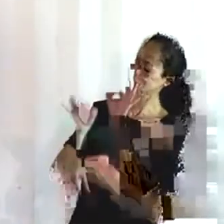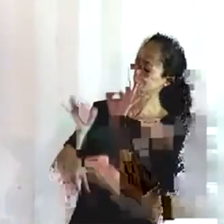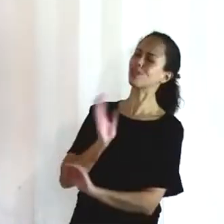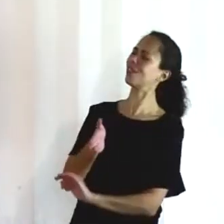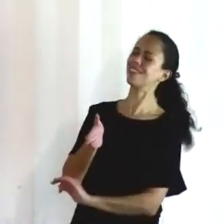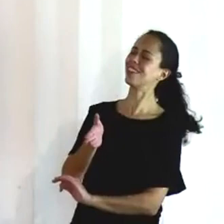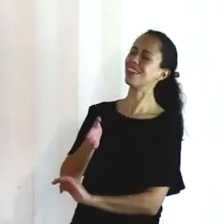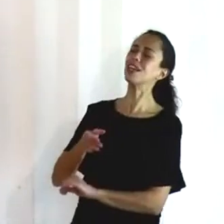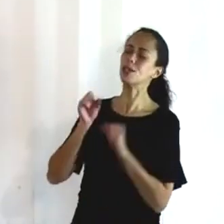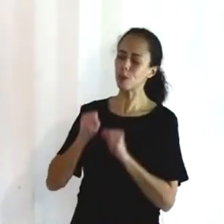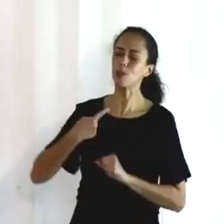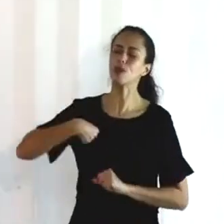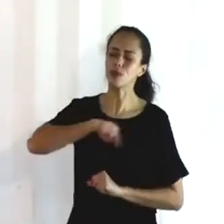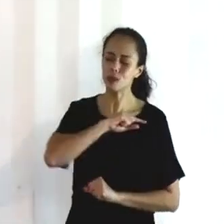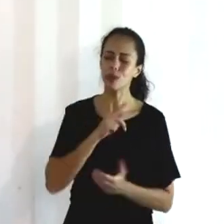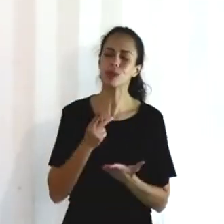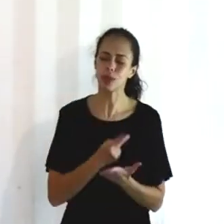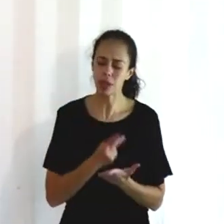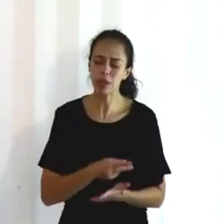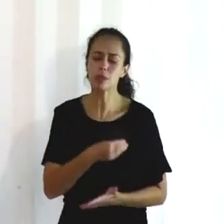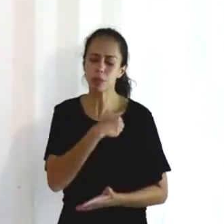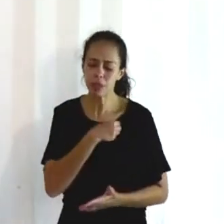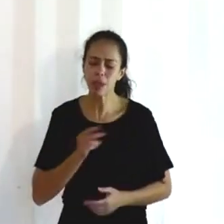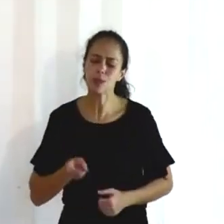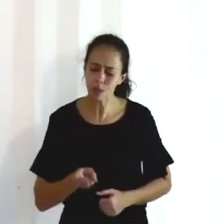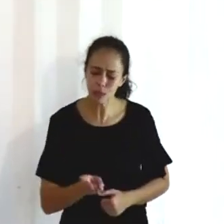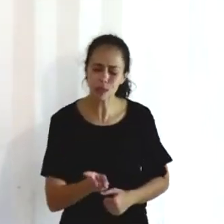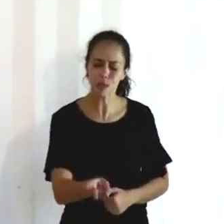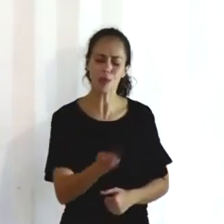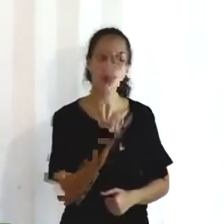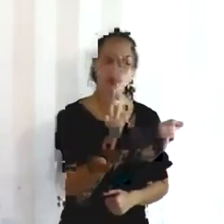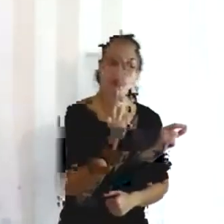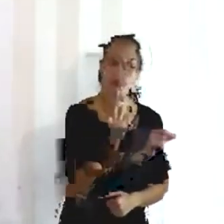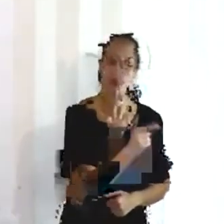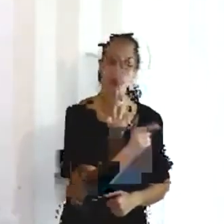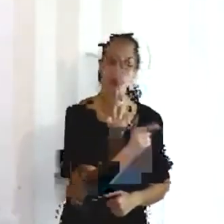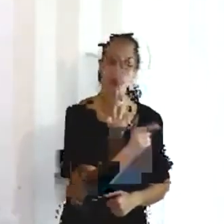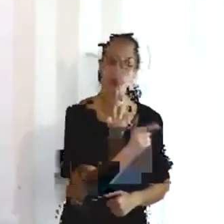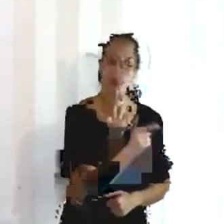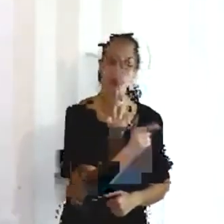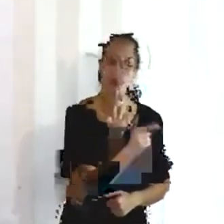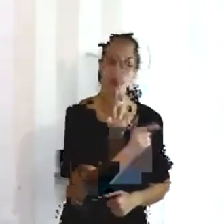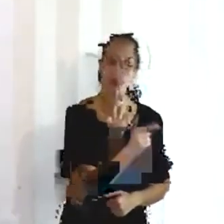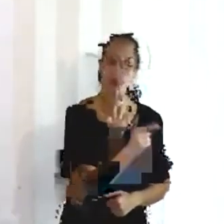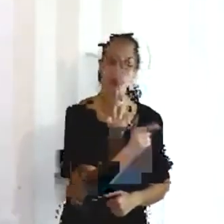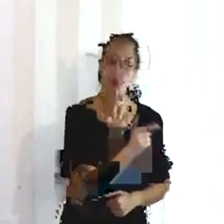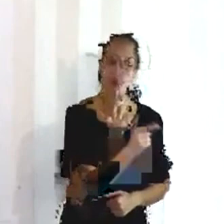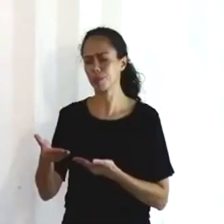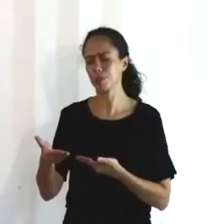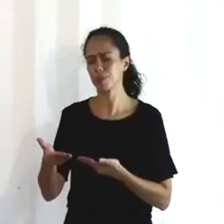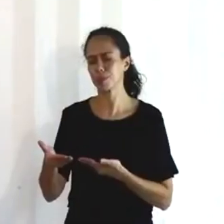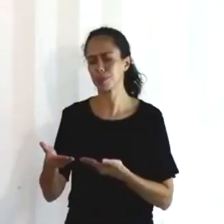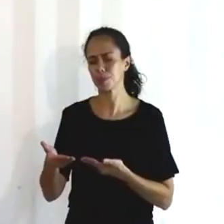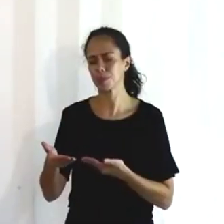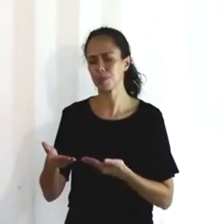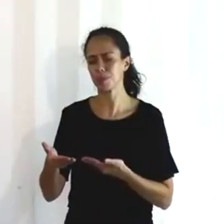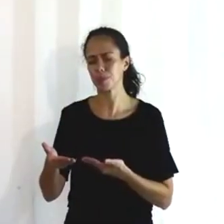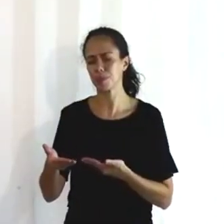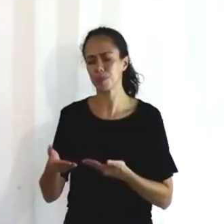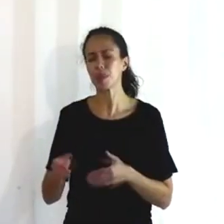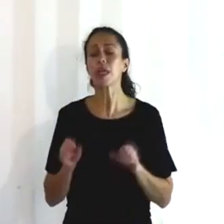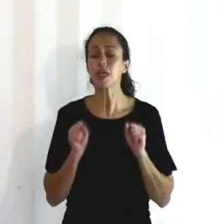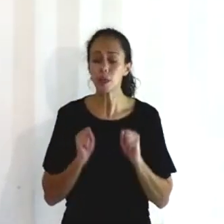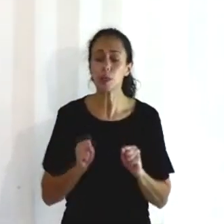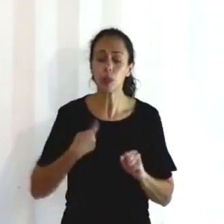nossas imperfeições. Tem misericórdia de nós para que não selecionemos pessoas não